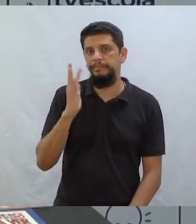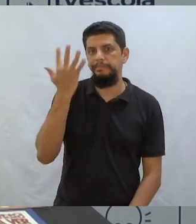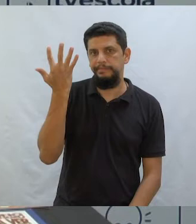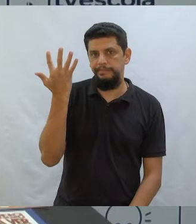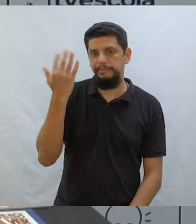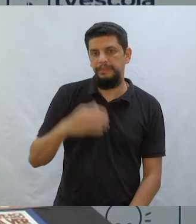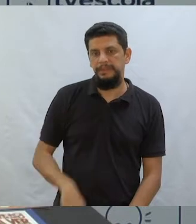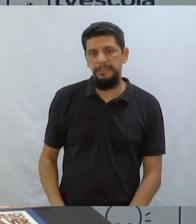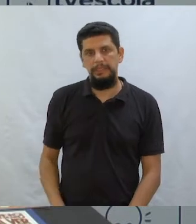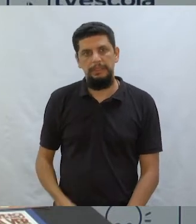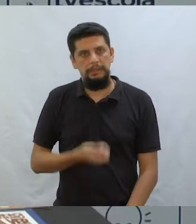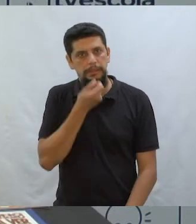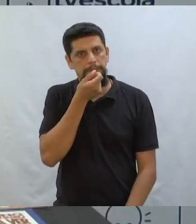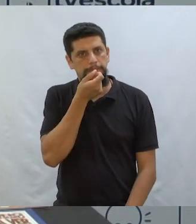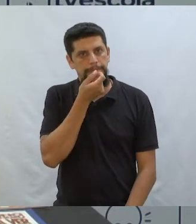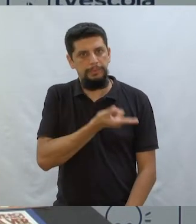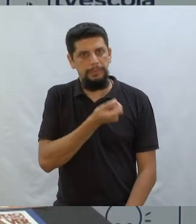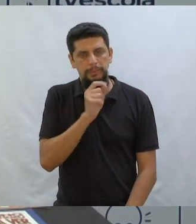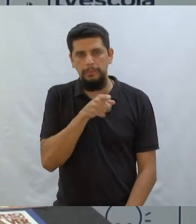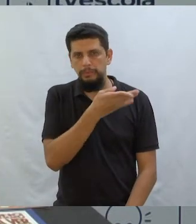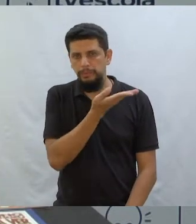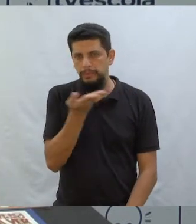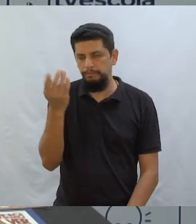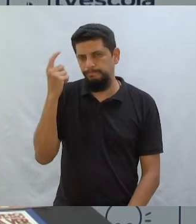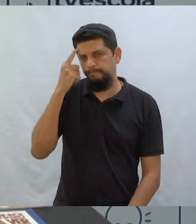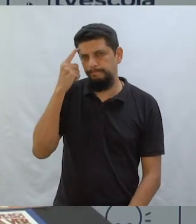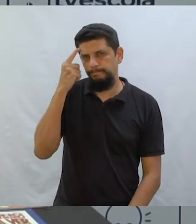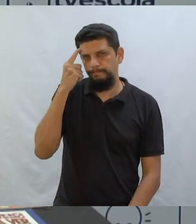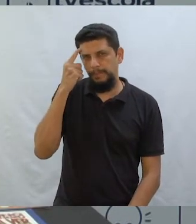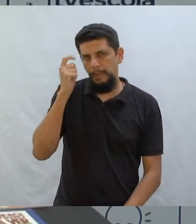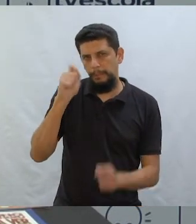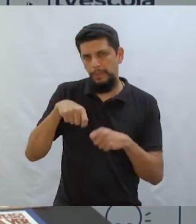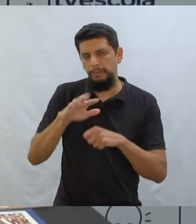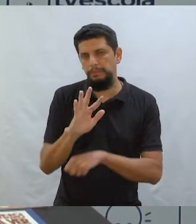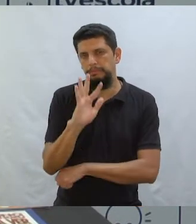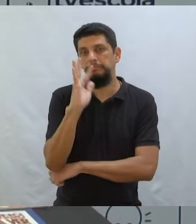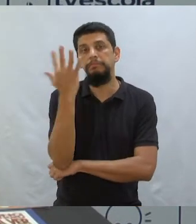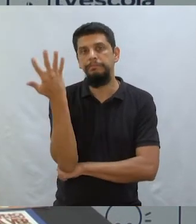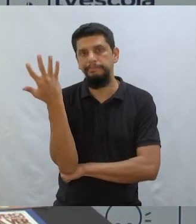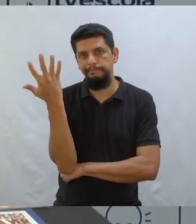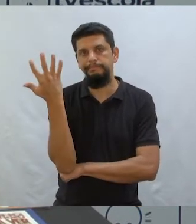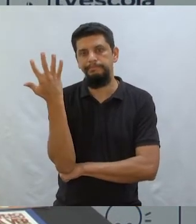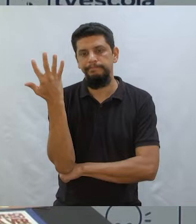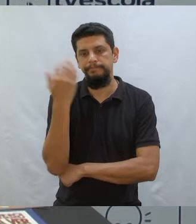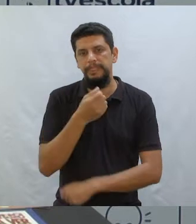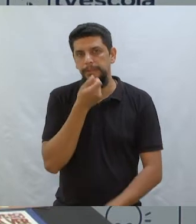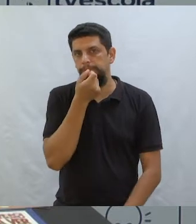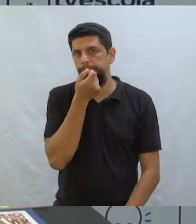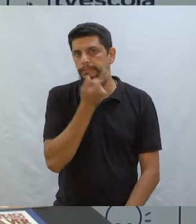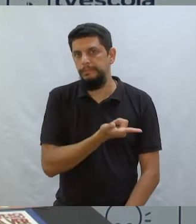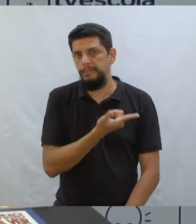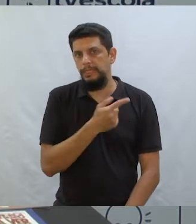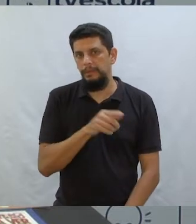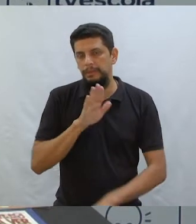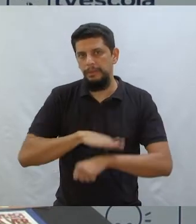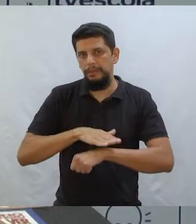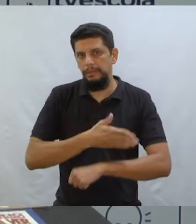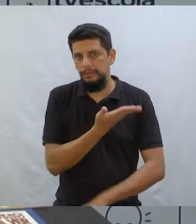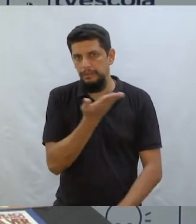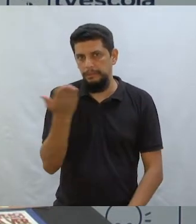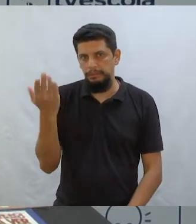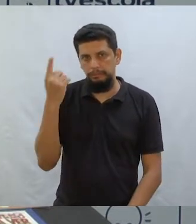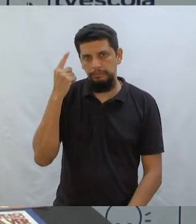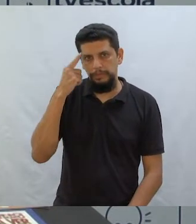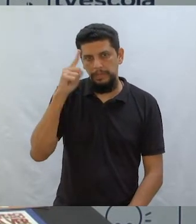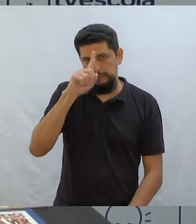acontecido de engraçado o que que você imagina que pode ter acontecido de engraçado vou dar um